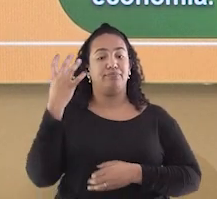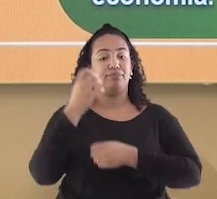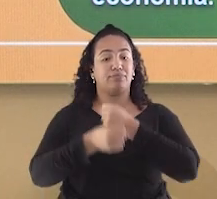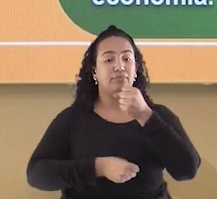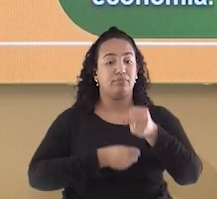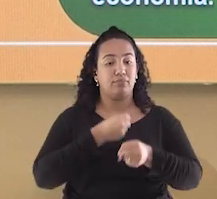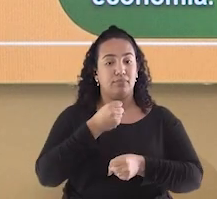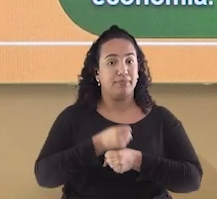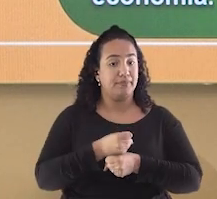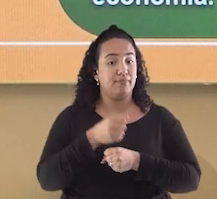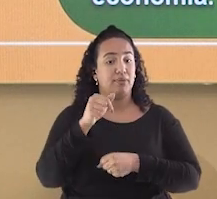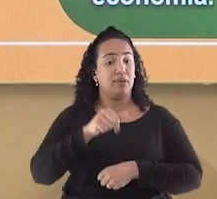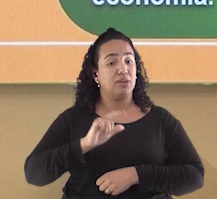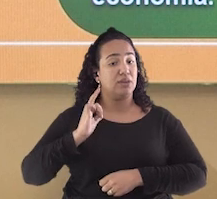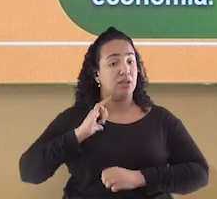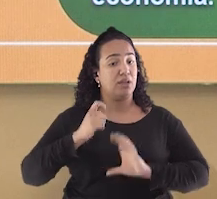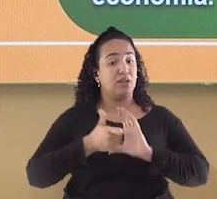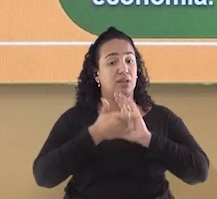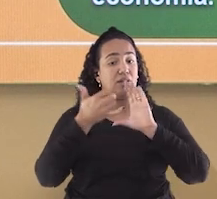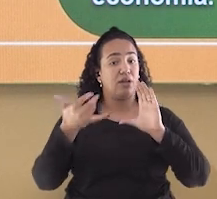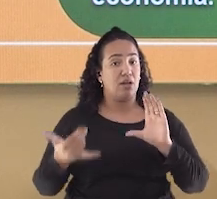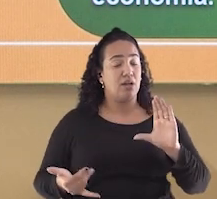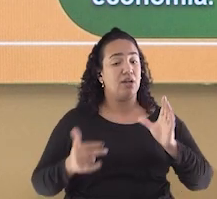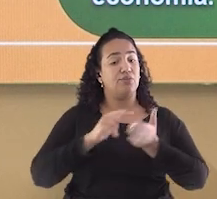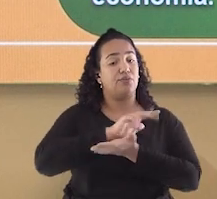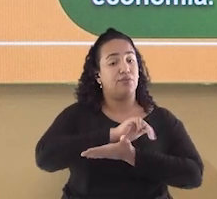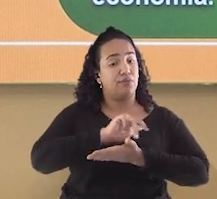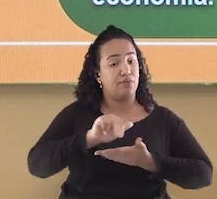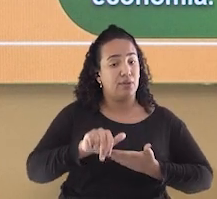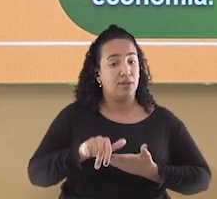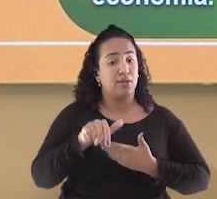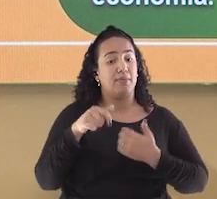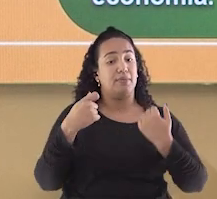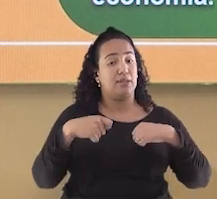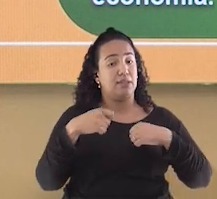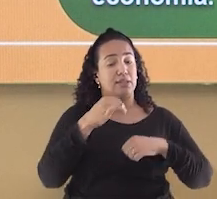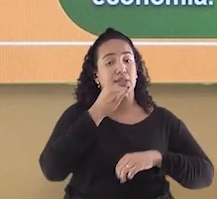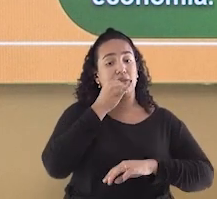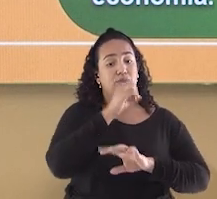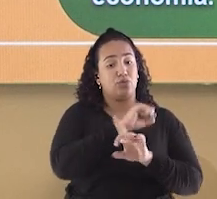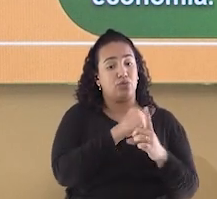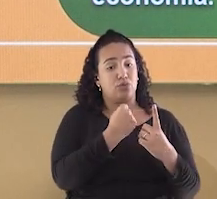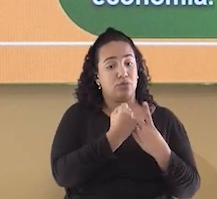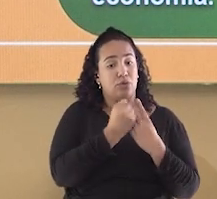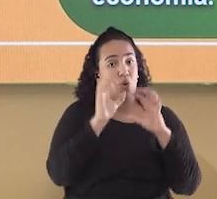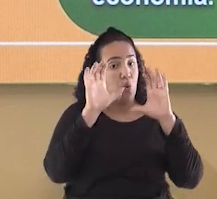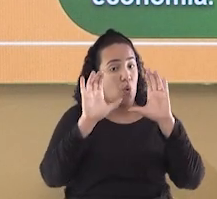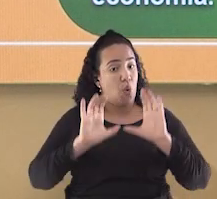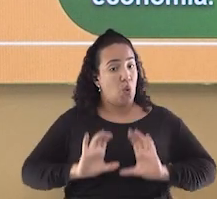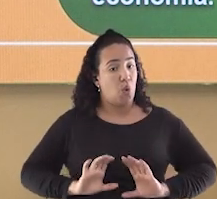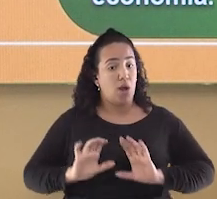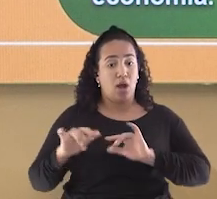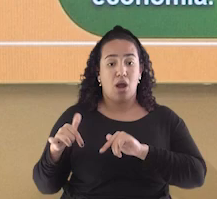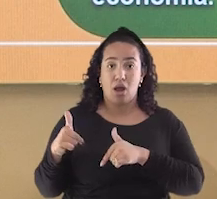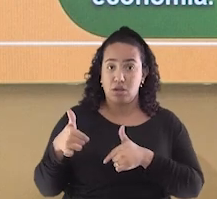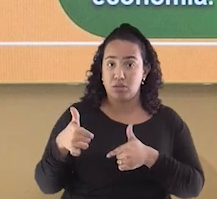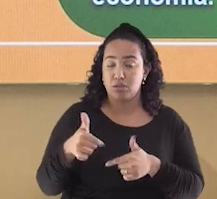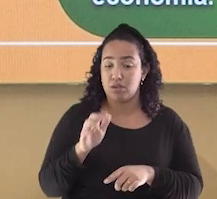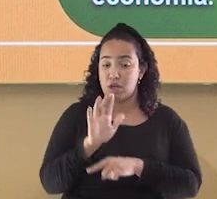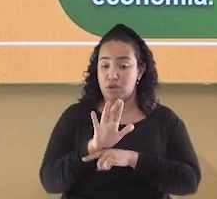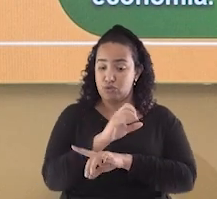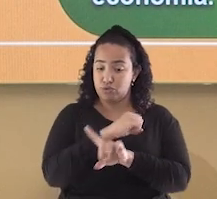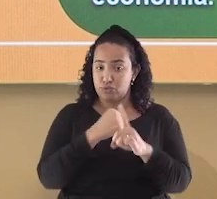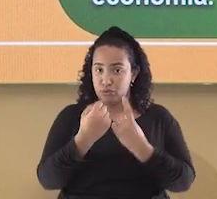nos favorecem, mas também nos exigem sabedoria para que possamos lidar com tudo de forma responsável.